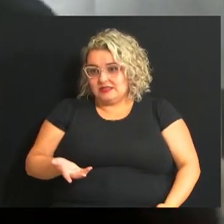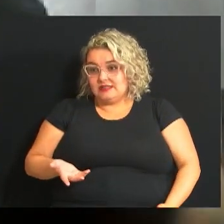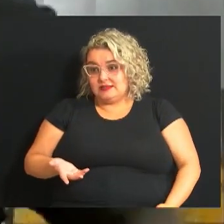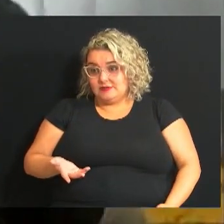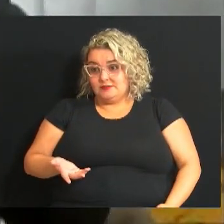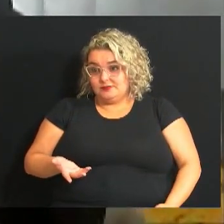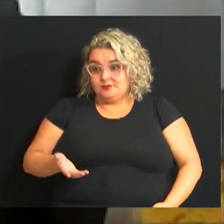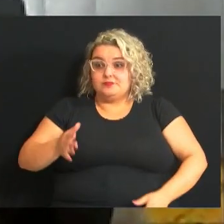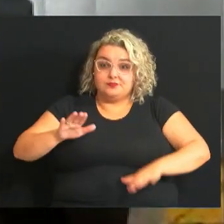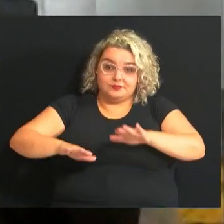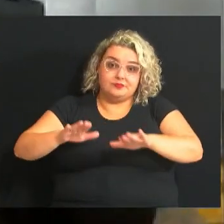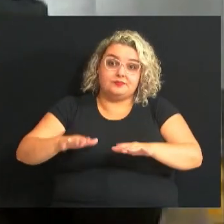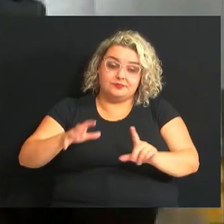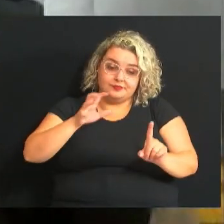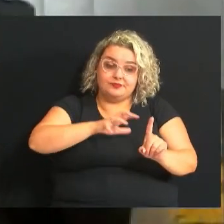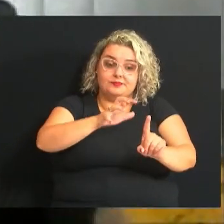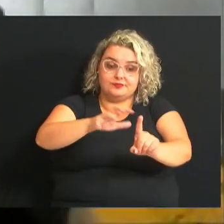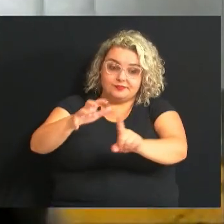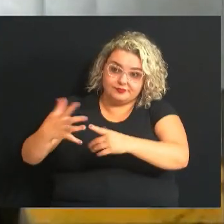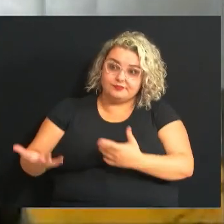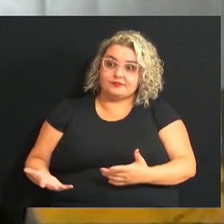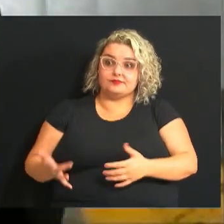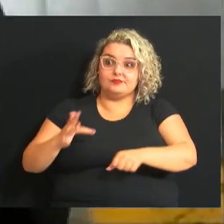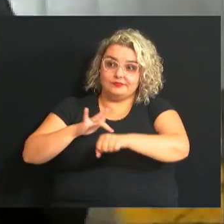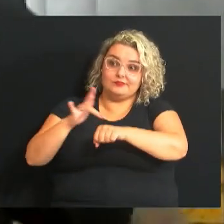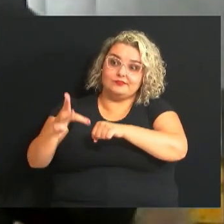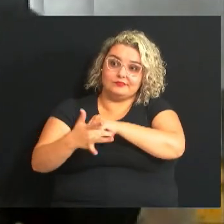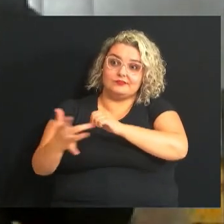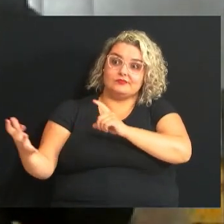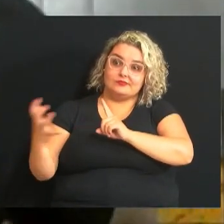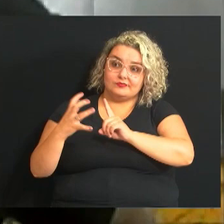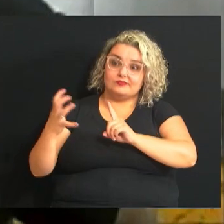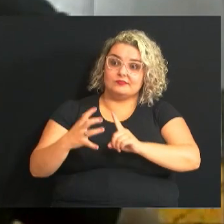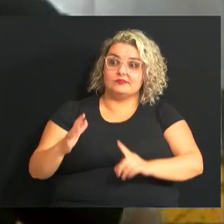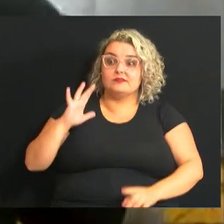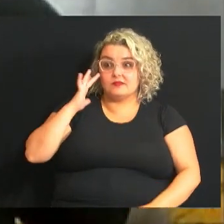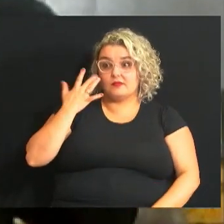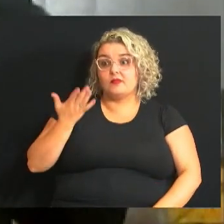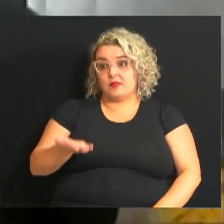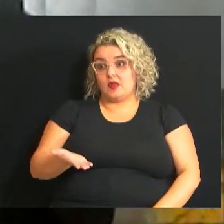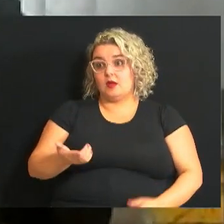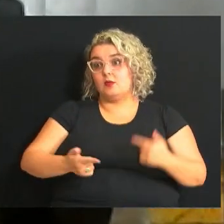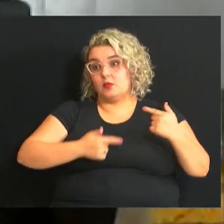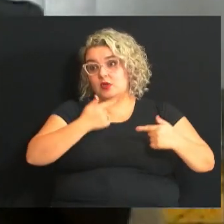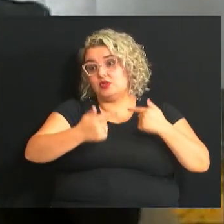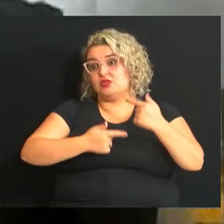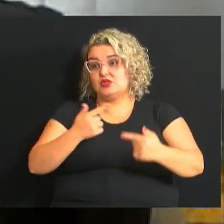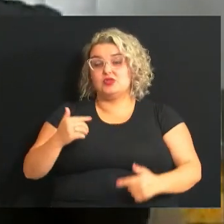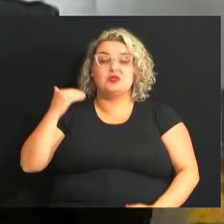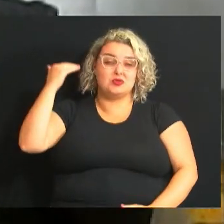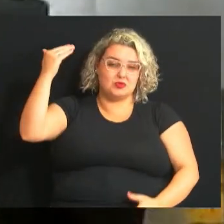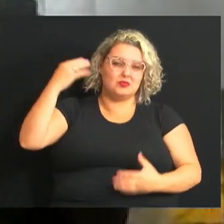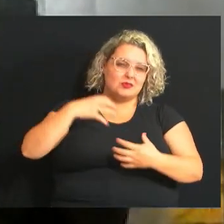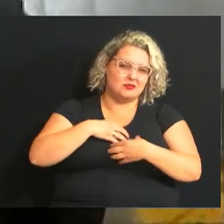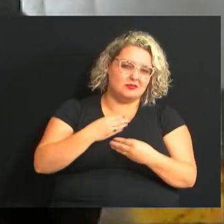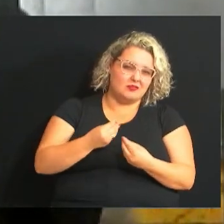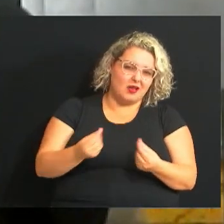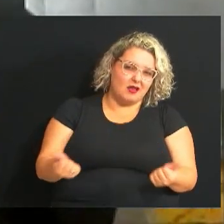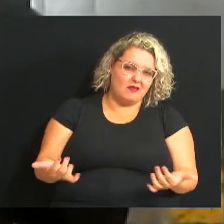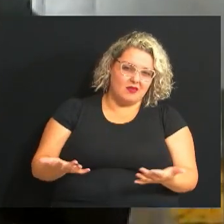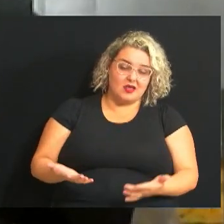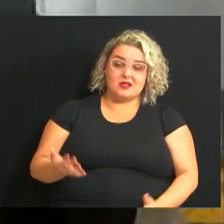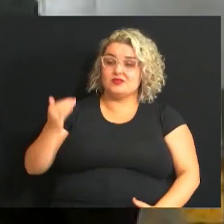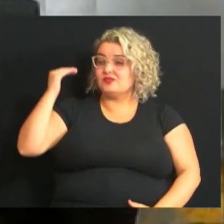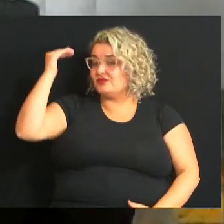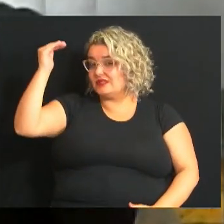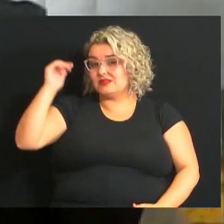vezes influenciado ali pelas mídias sociais, entendeu? Eu acho que é uma geração de adultos frágeis, né? De adultos que não têm